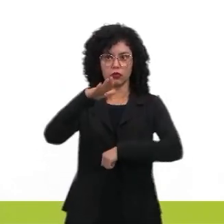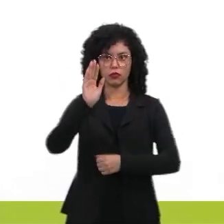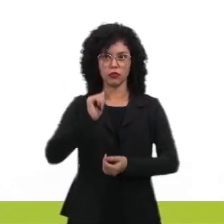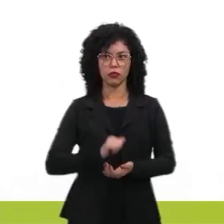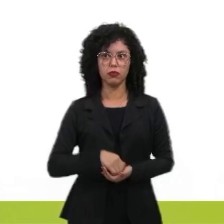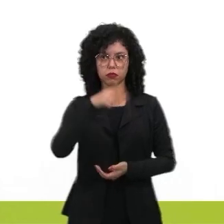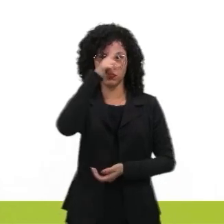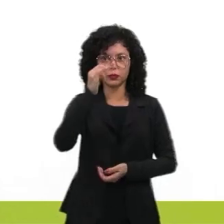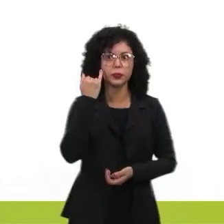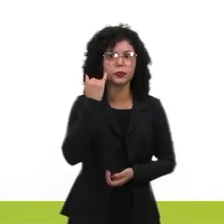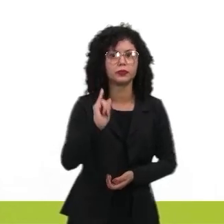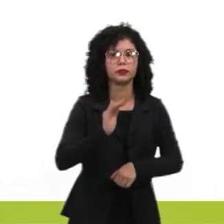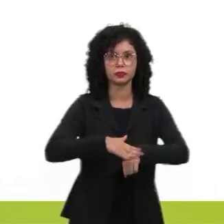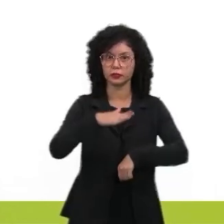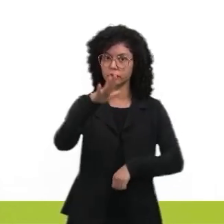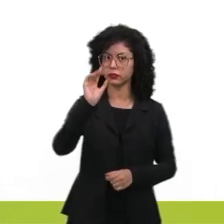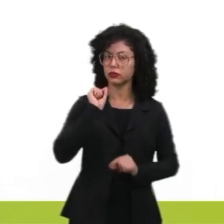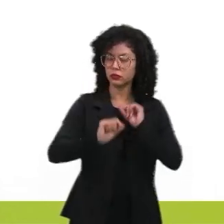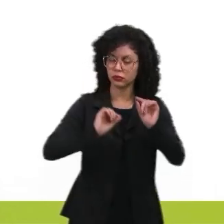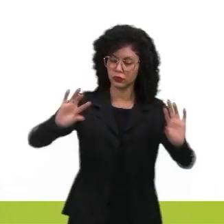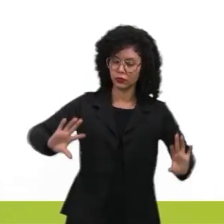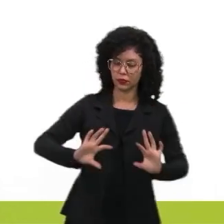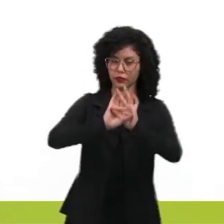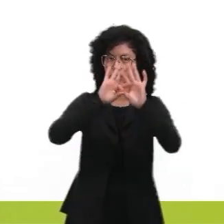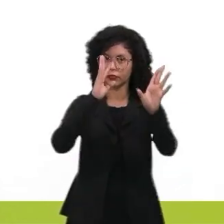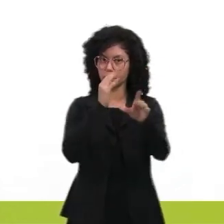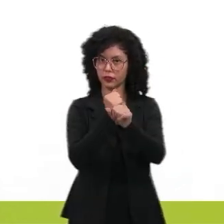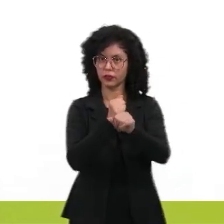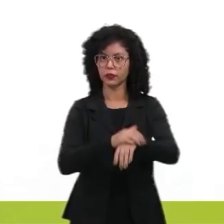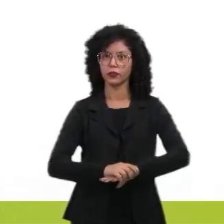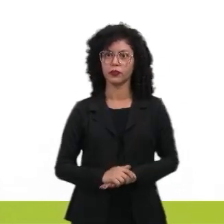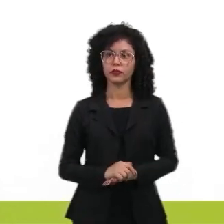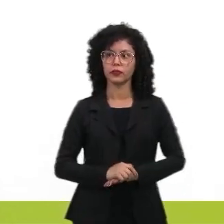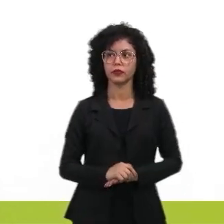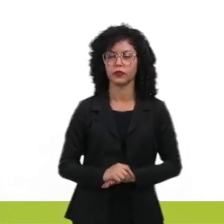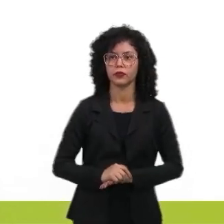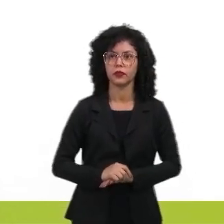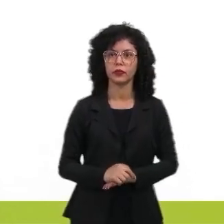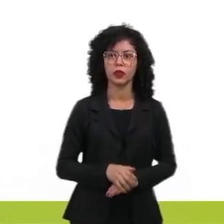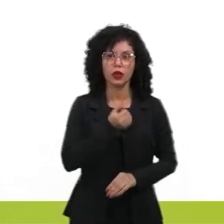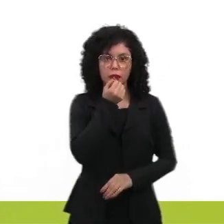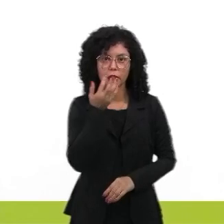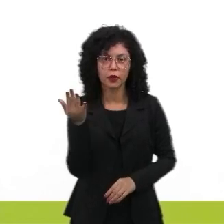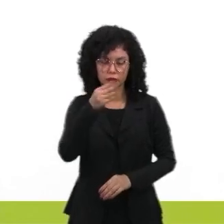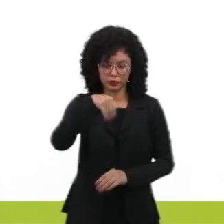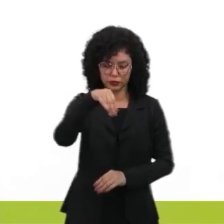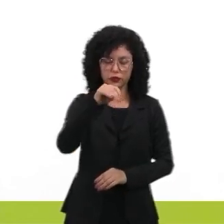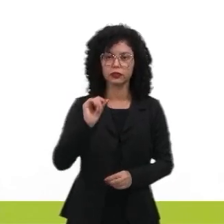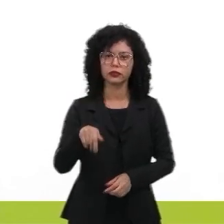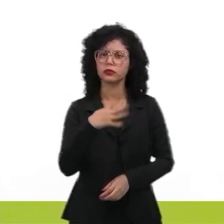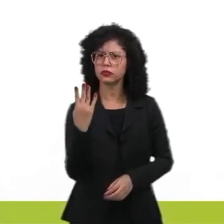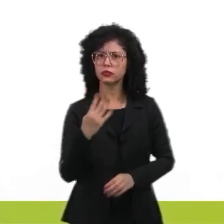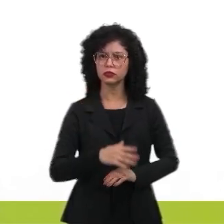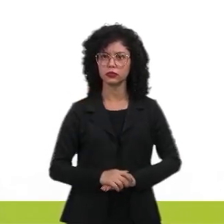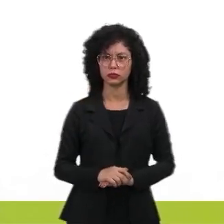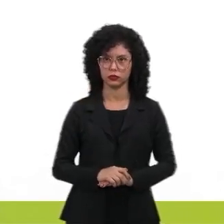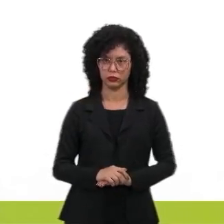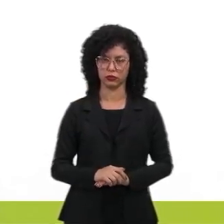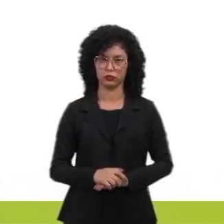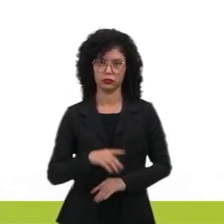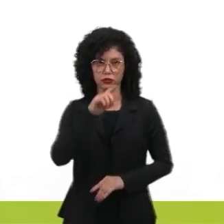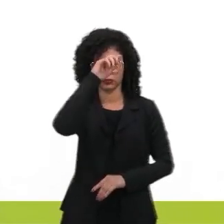lembrando que a ideia de a mais está ligada a um somatório, né? Essa ração duraria quanto? Vamos lá, vamos verificar aqui